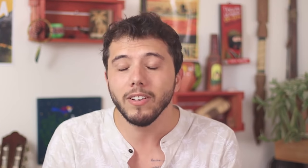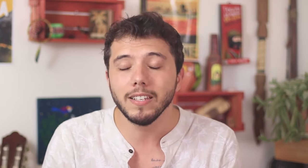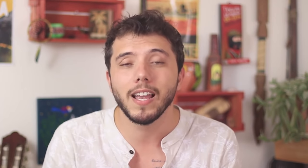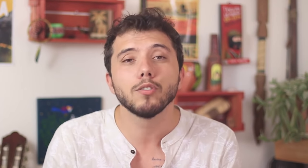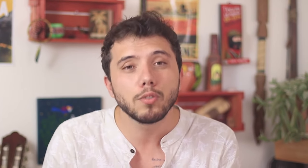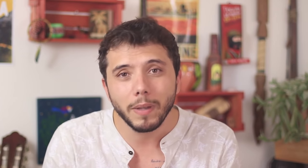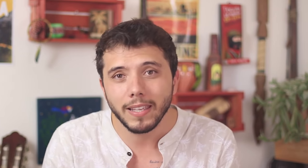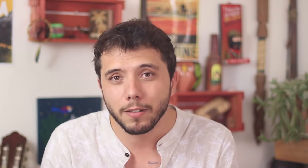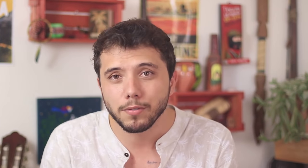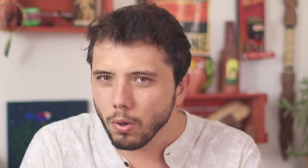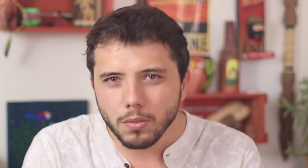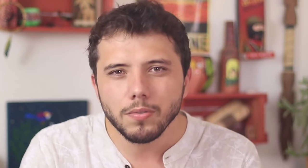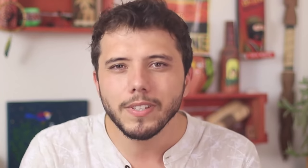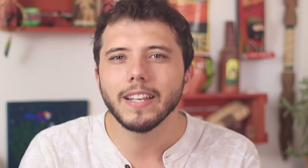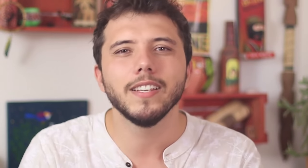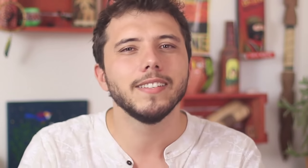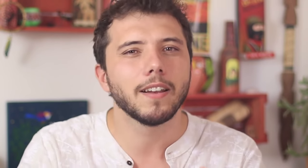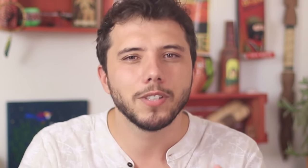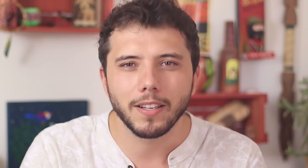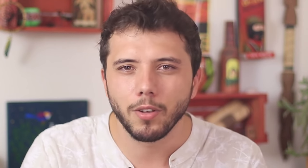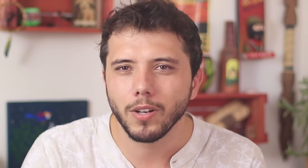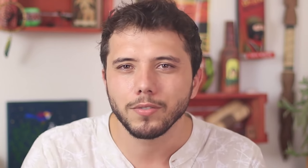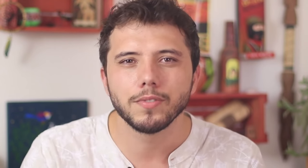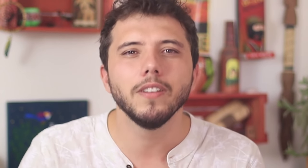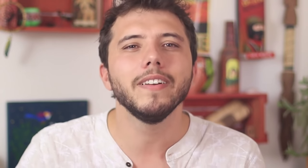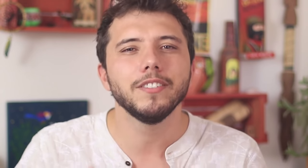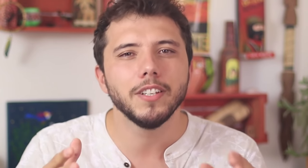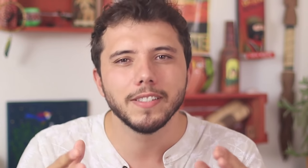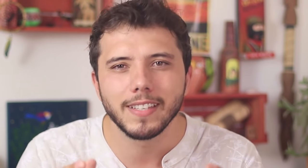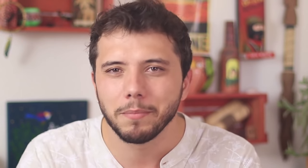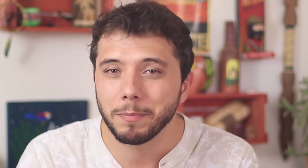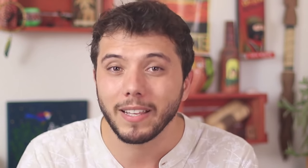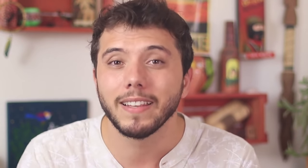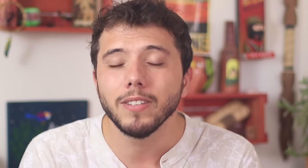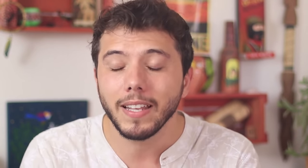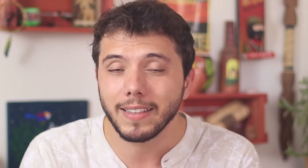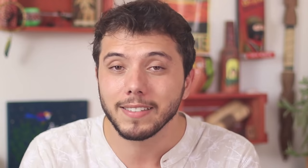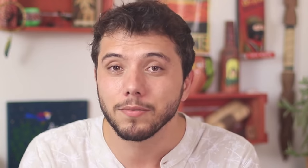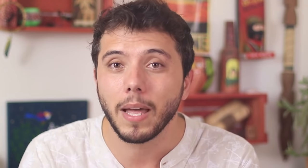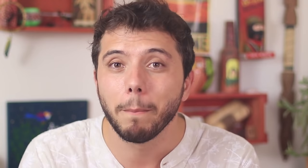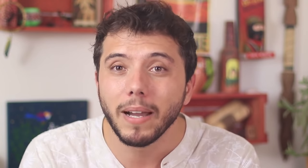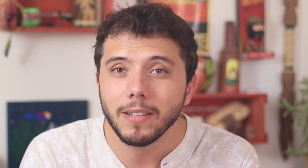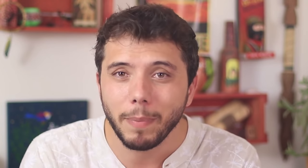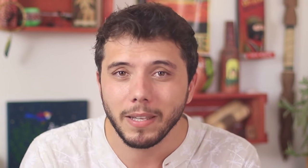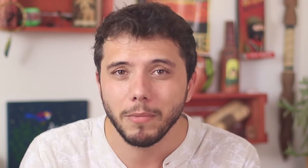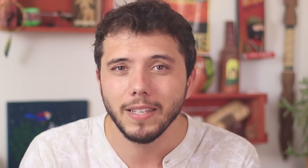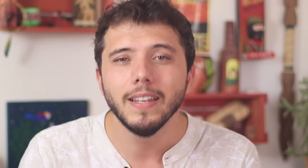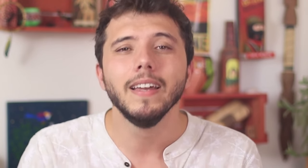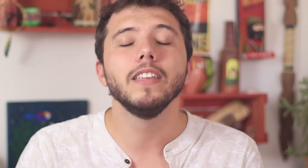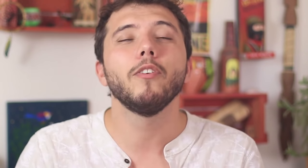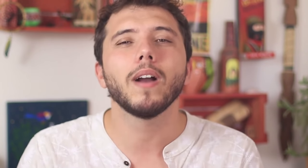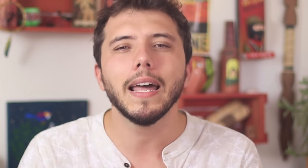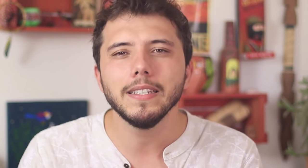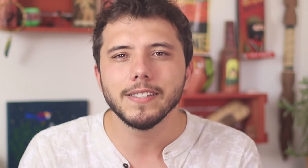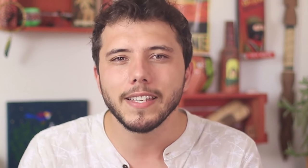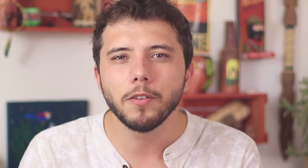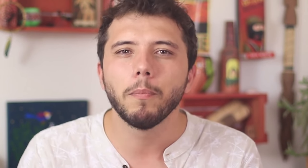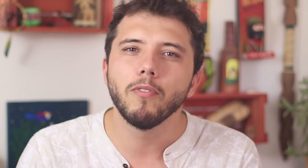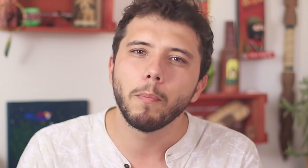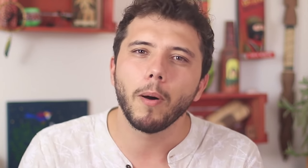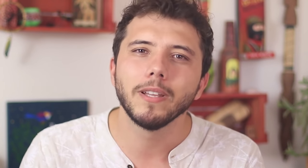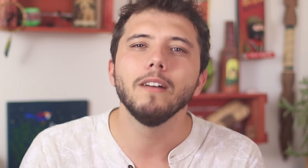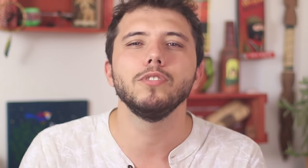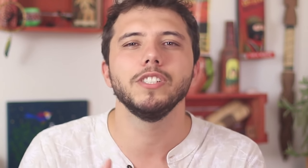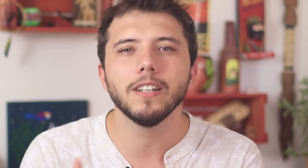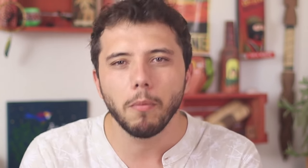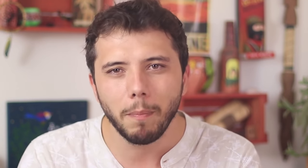para privilegiar os super-ricos todos negligenciaram diagnósticos não investir em exames ah tá sempre tamanho da pandemia e focar